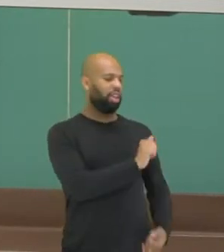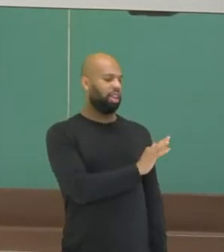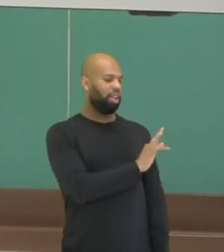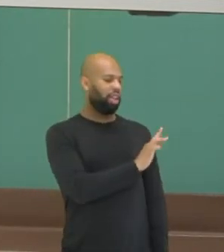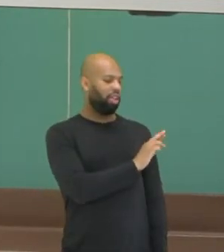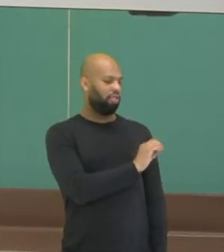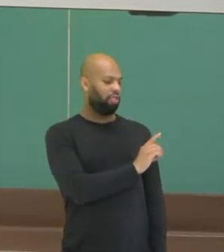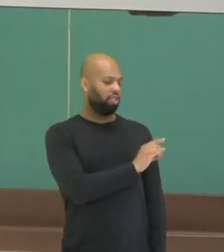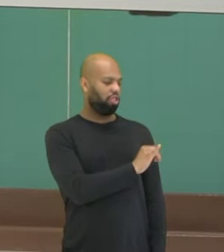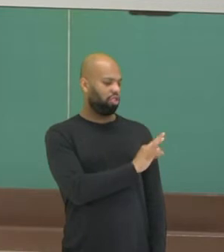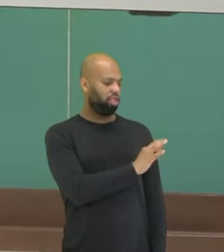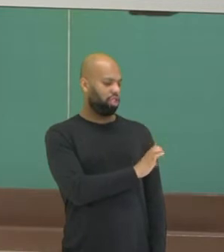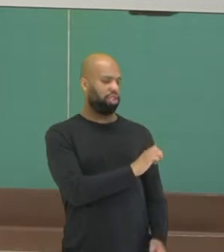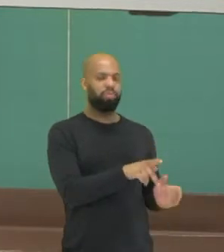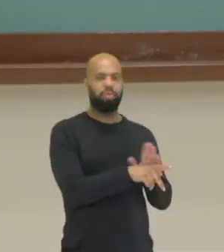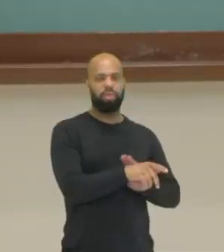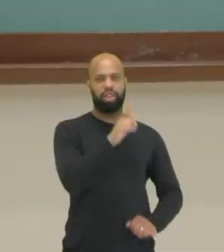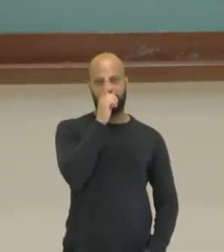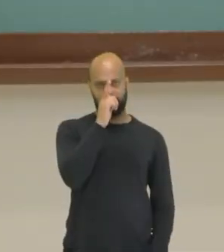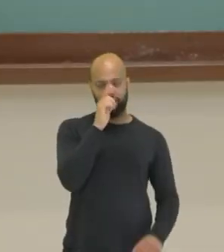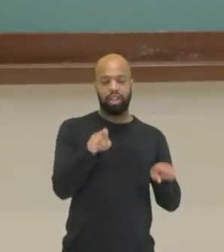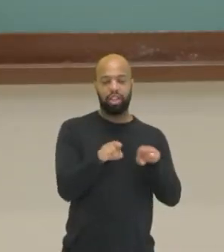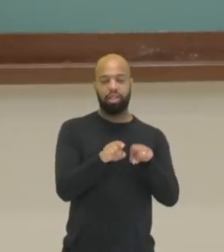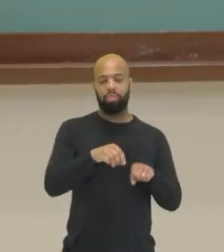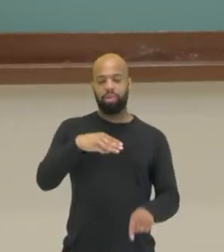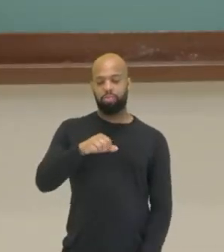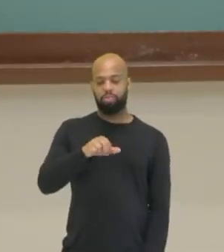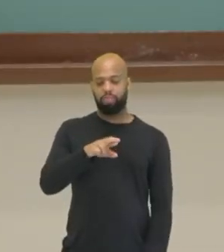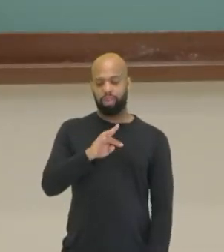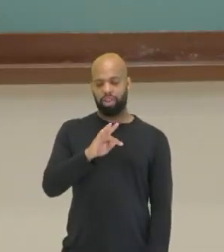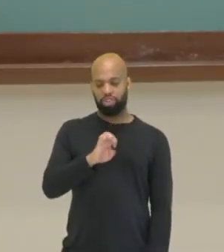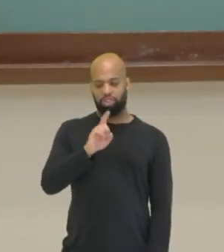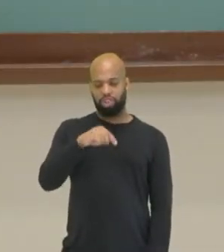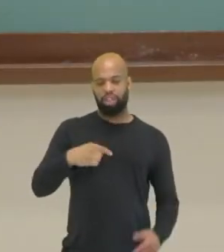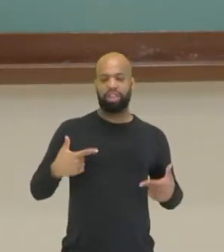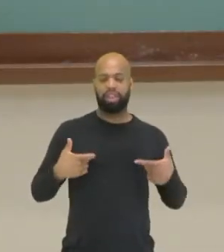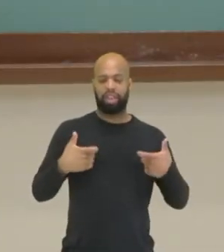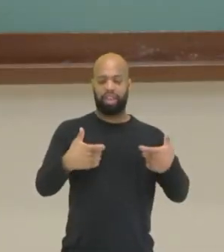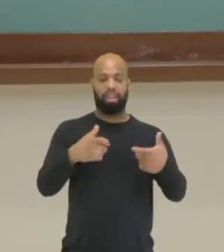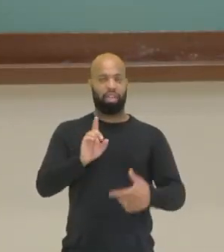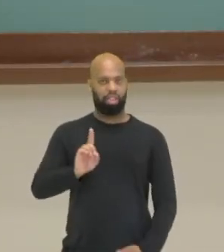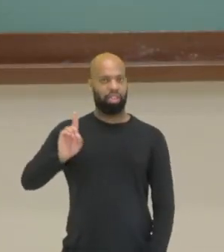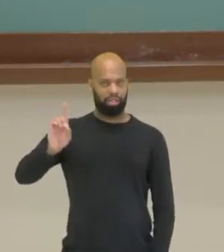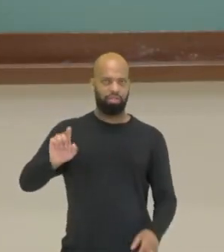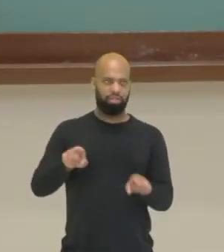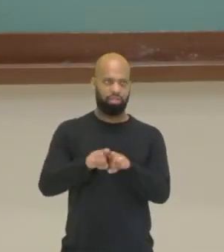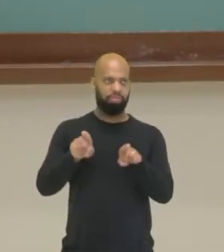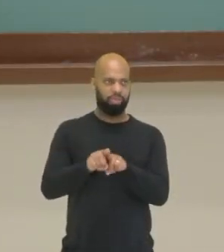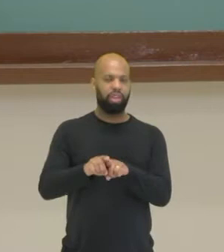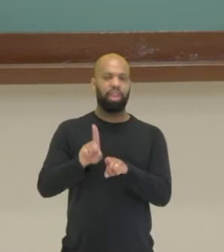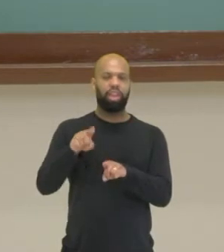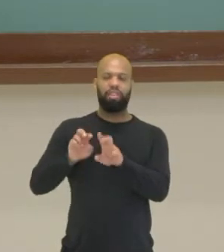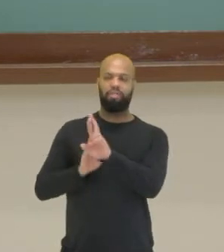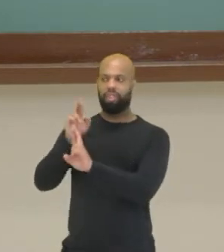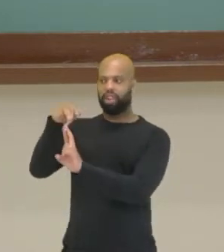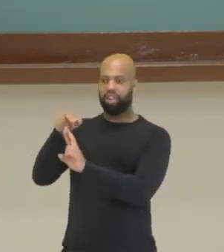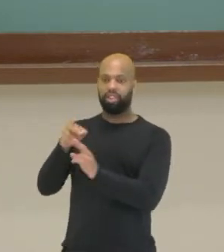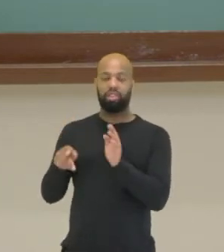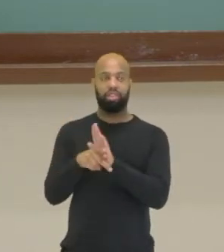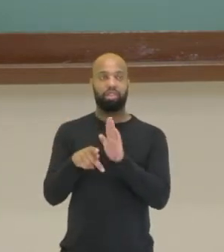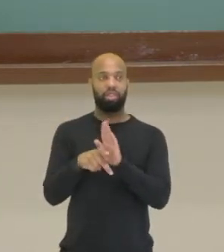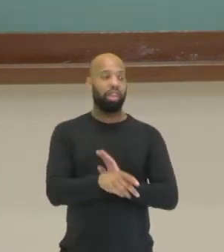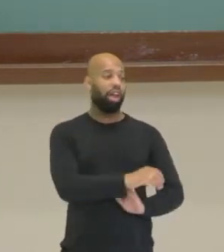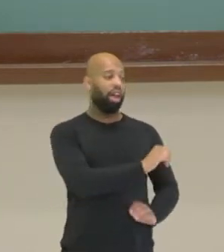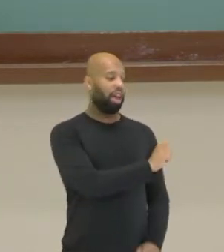grega, Marte, deus da guerra, não é? Seria referente mais ou menos ao Ares, na